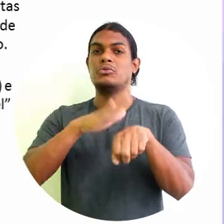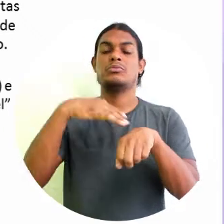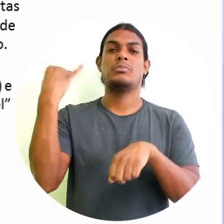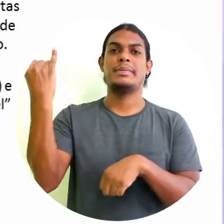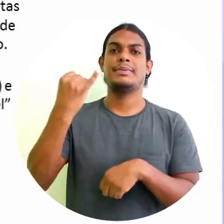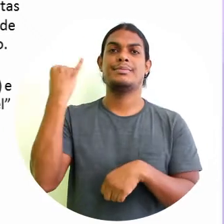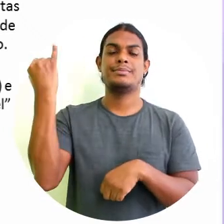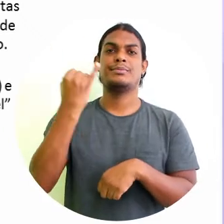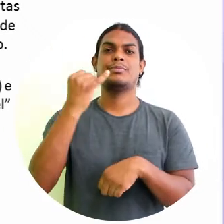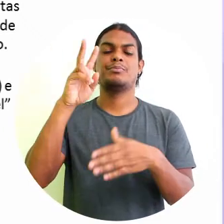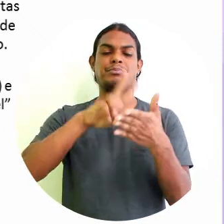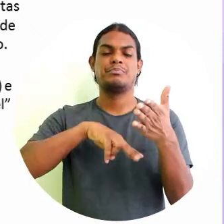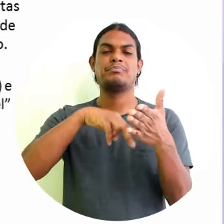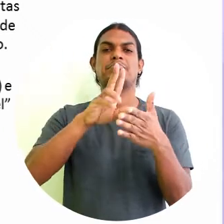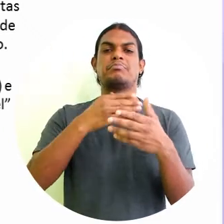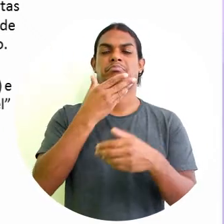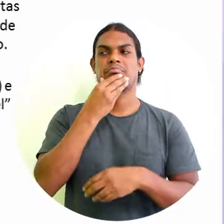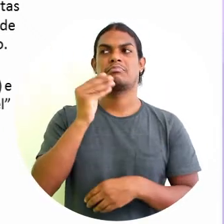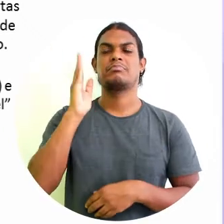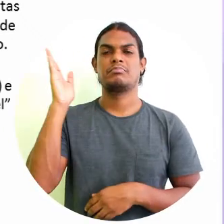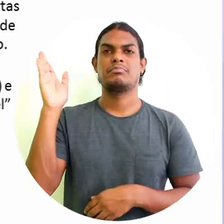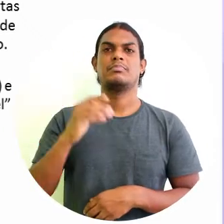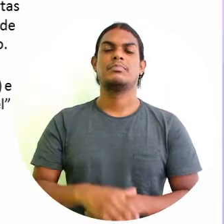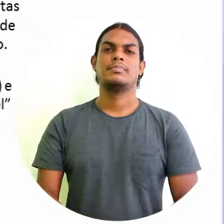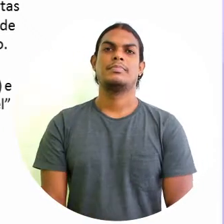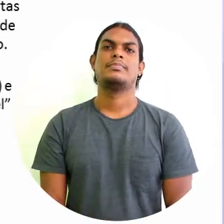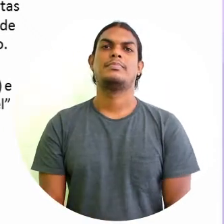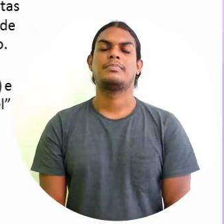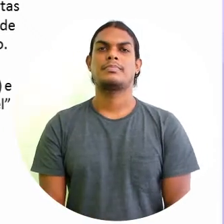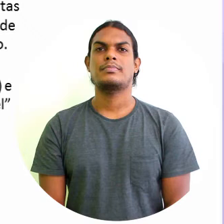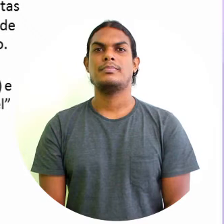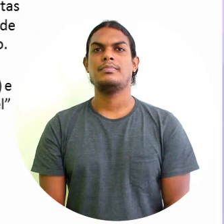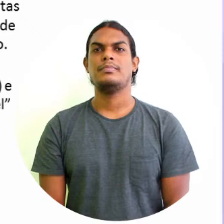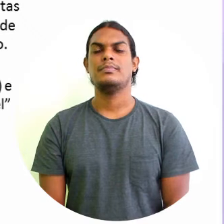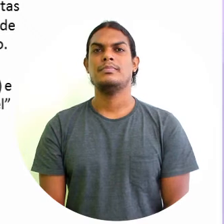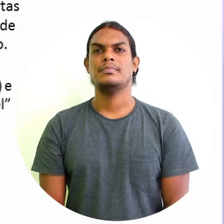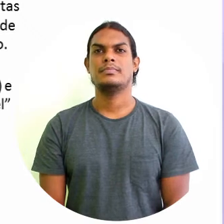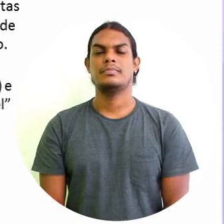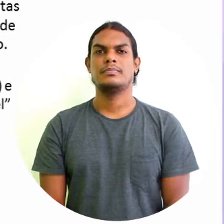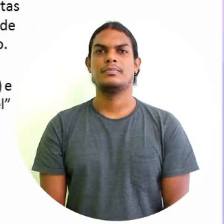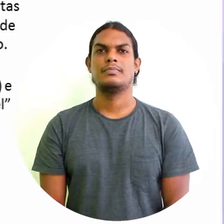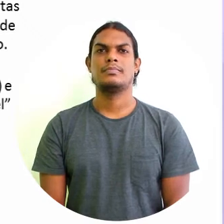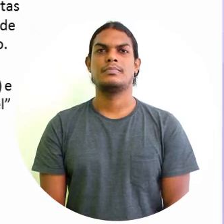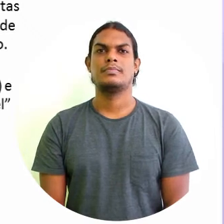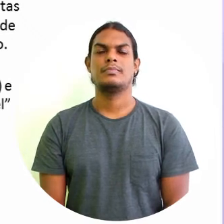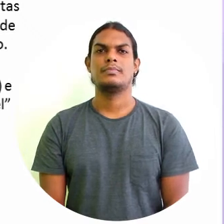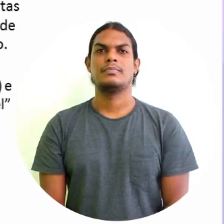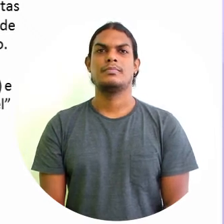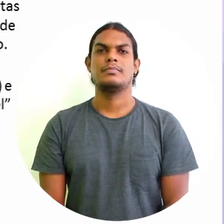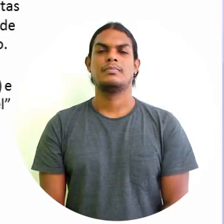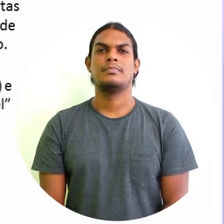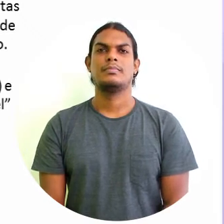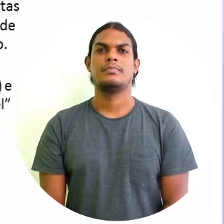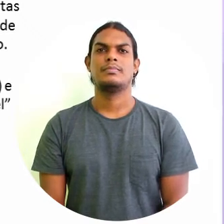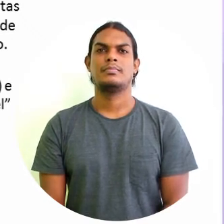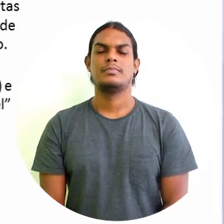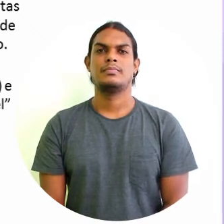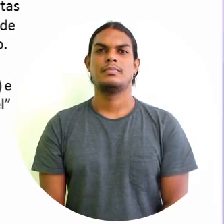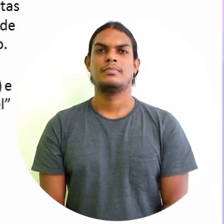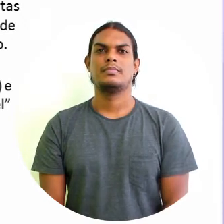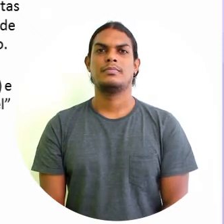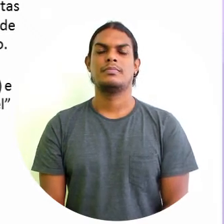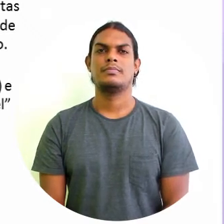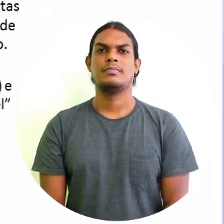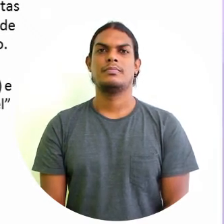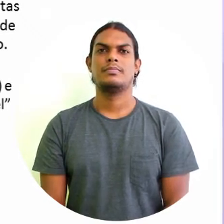obra de Escher possui o período das paisagens, que durou de mais ou menos de 1922 a 1937, o período das